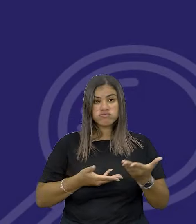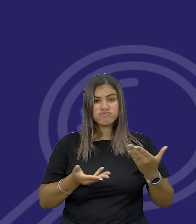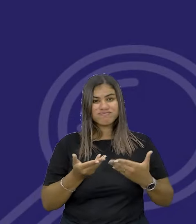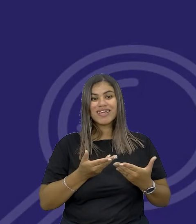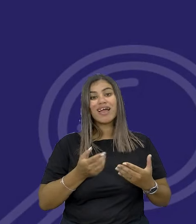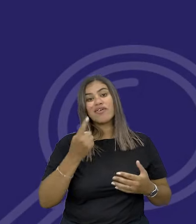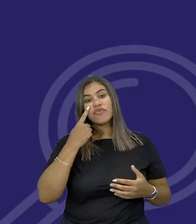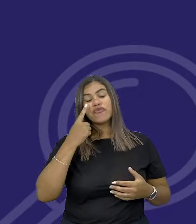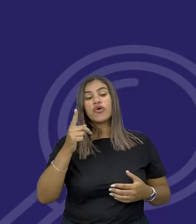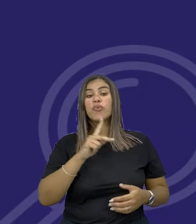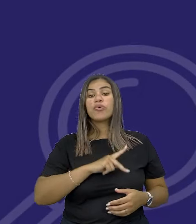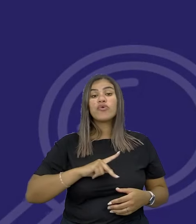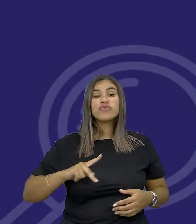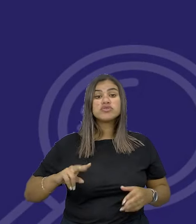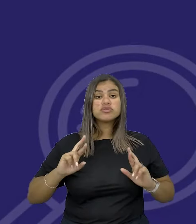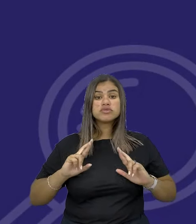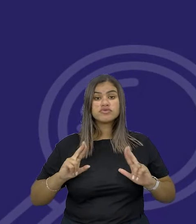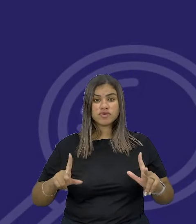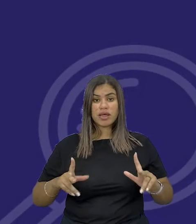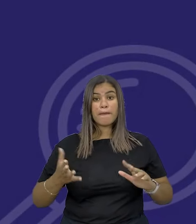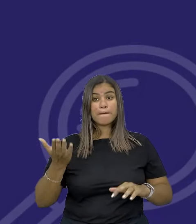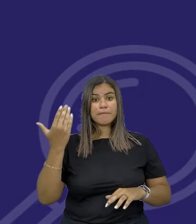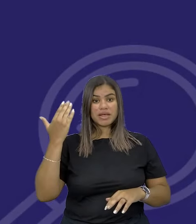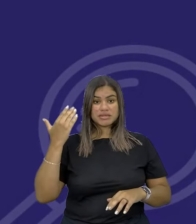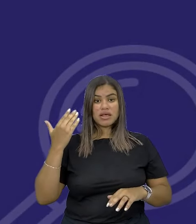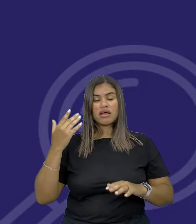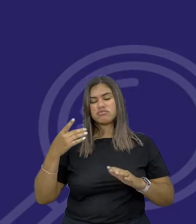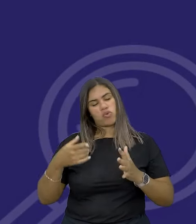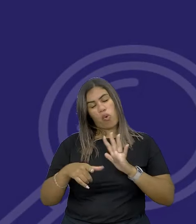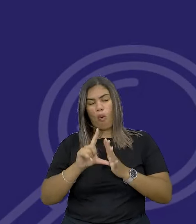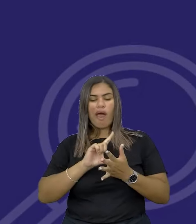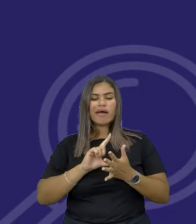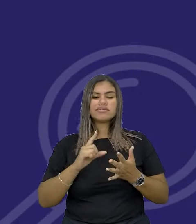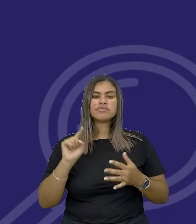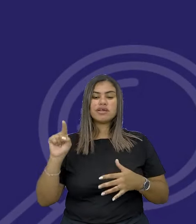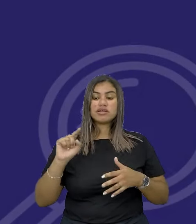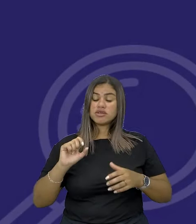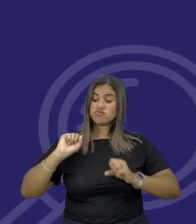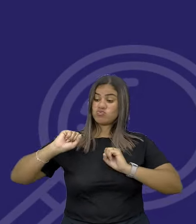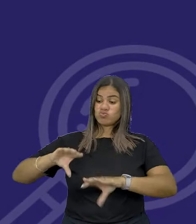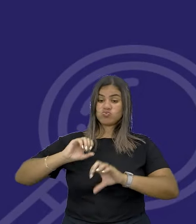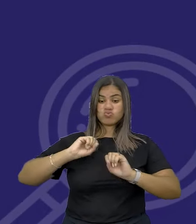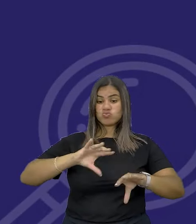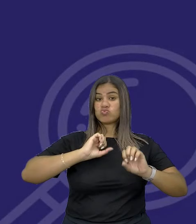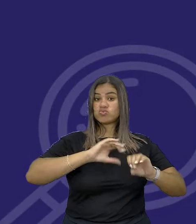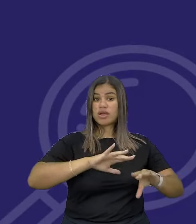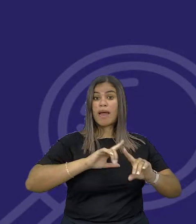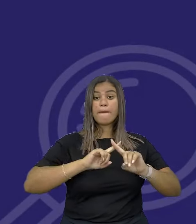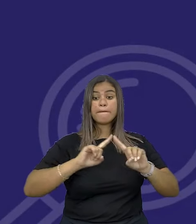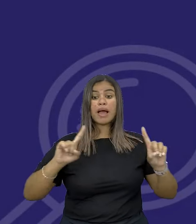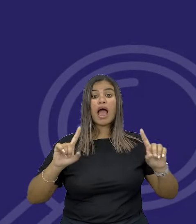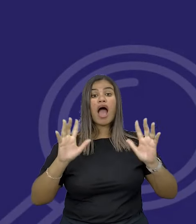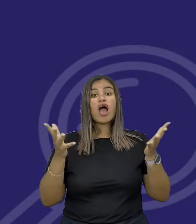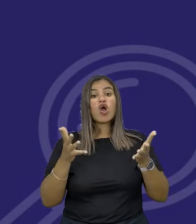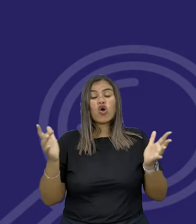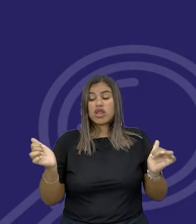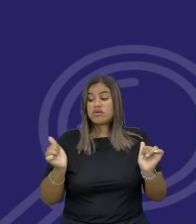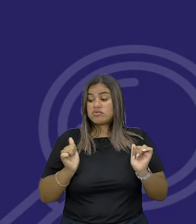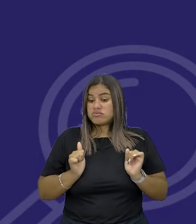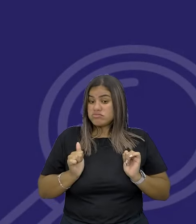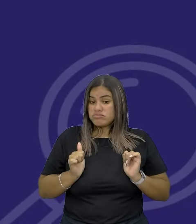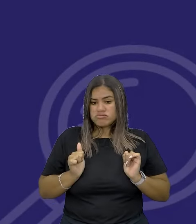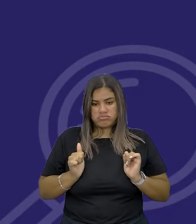professor muda daquela história que ele era transmissor do conteúdo, para quê? Para simplesmente ele vai trabalhar, ele